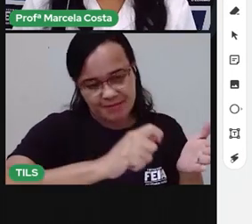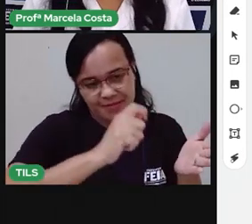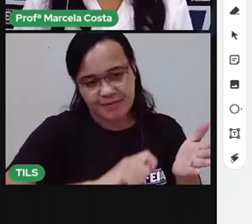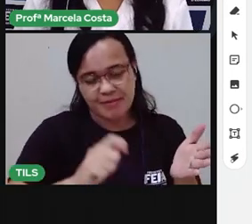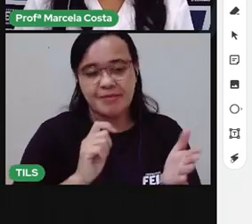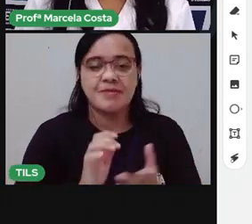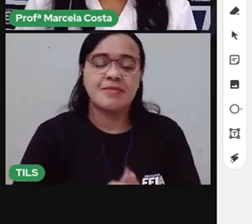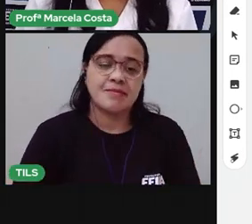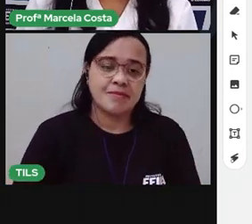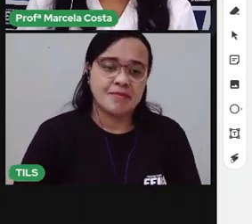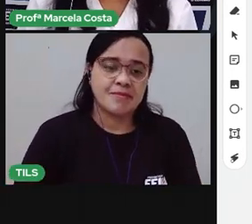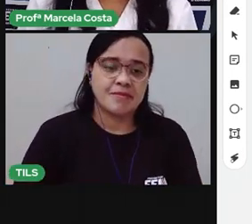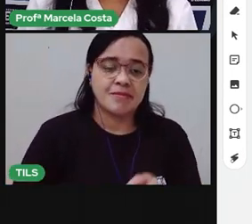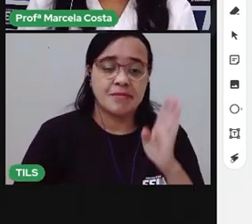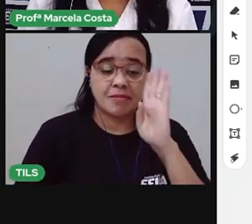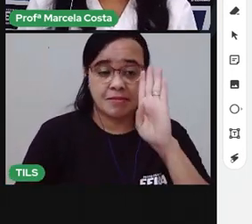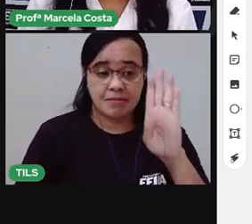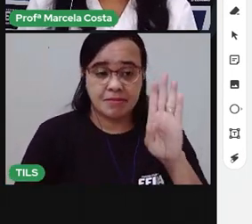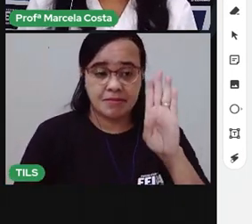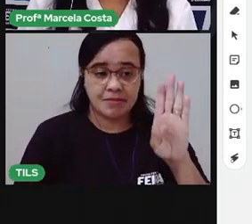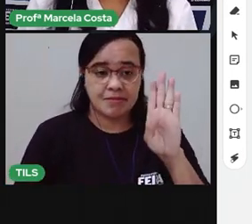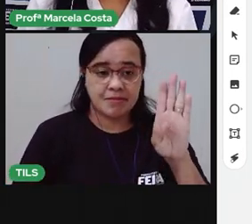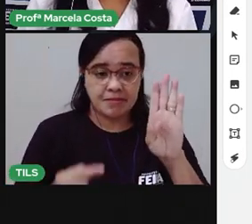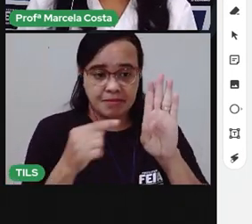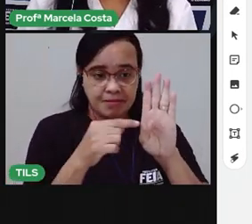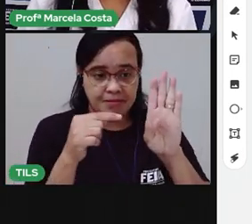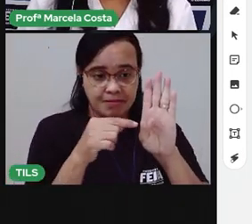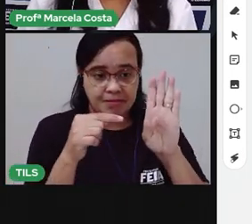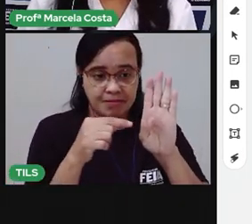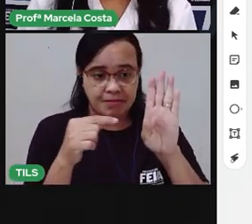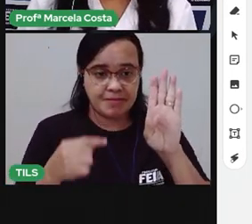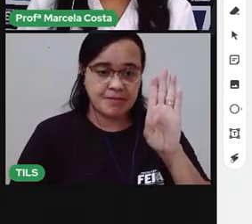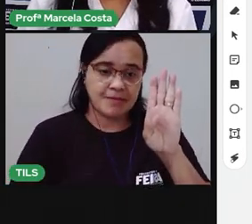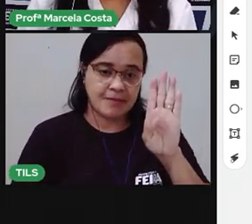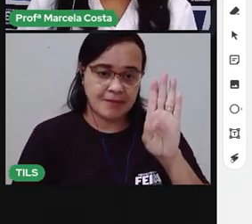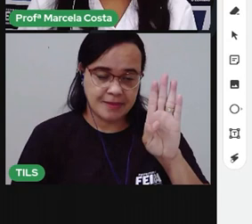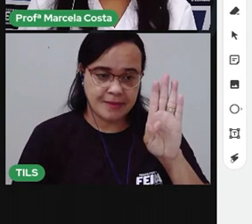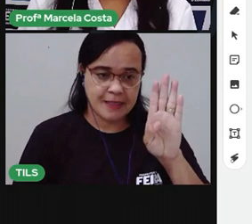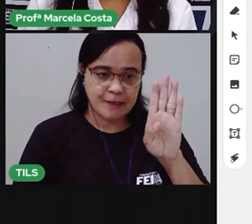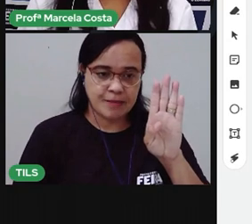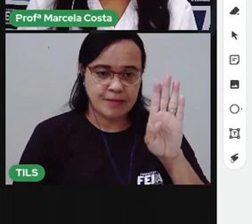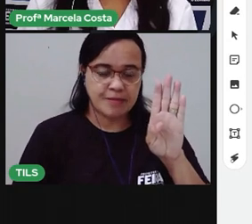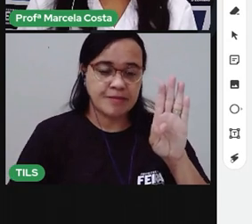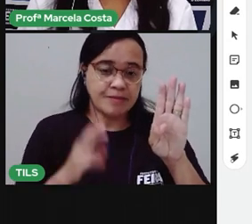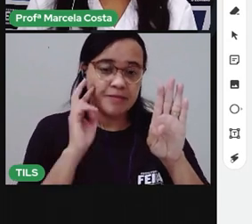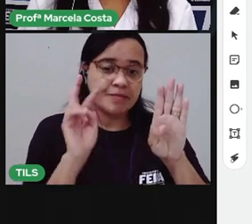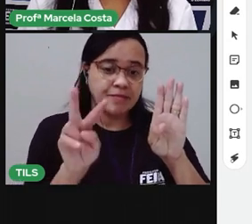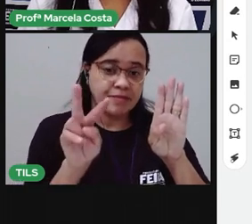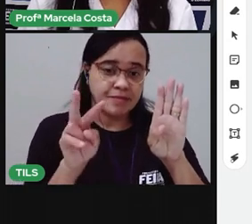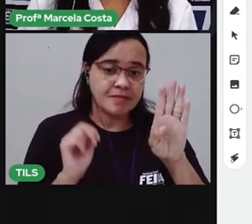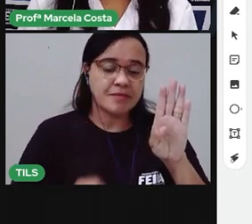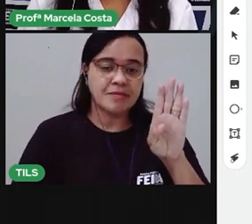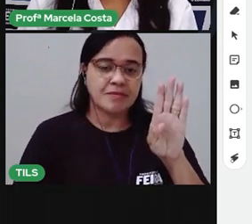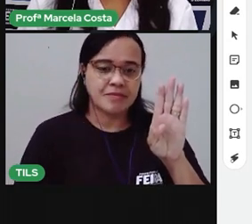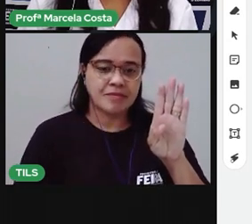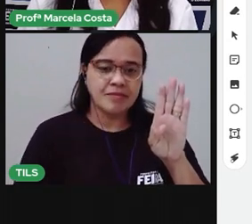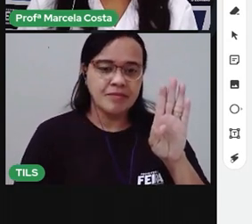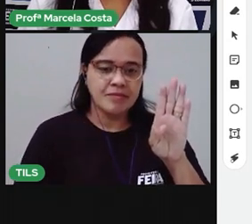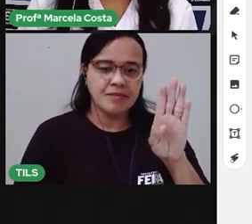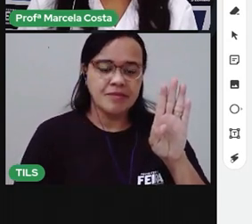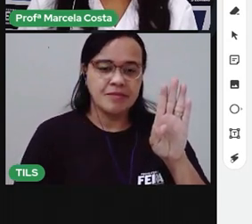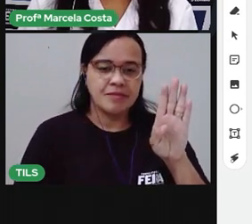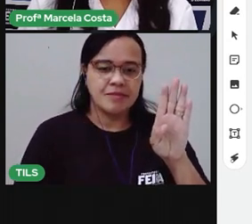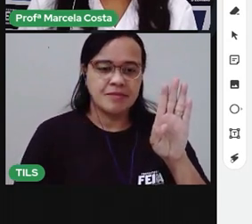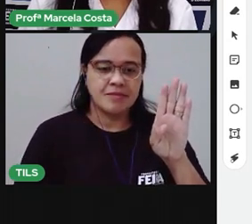a primeira letra B trouxe traçado para baixo ou cheio